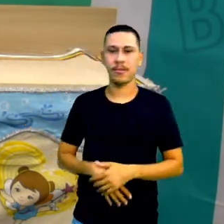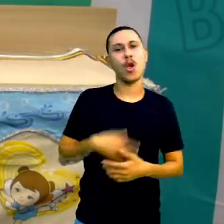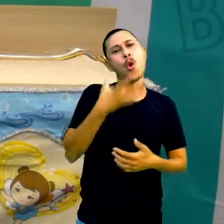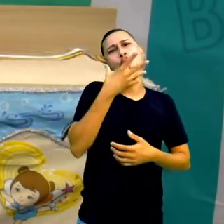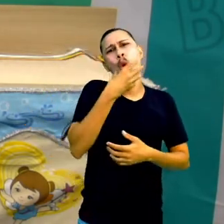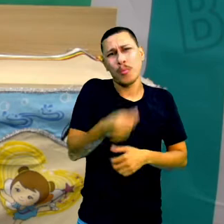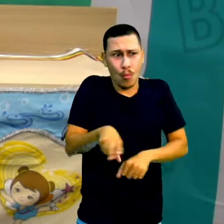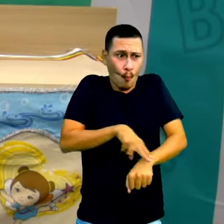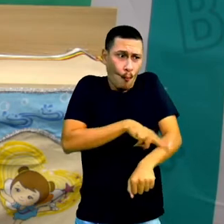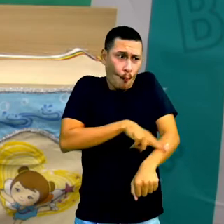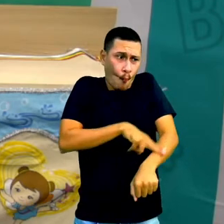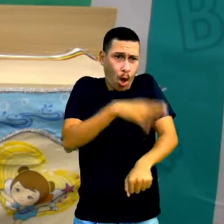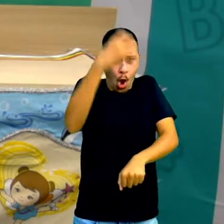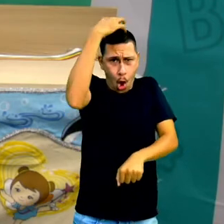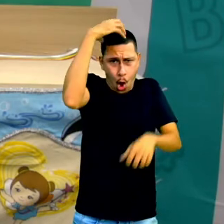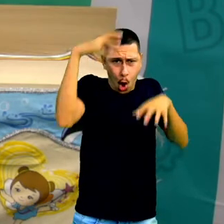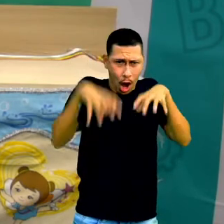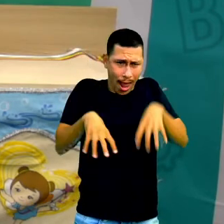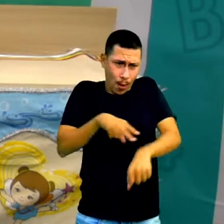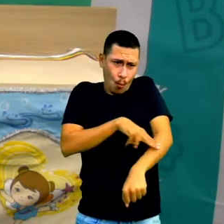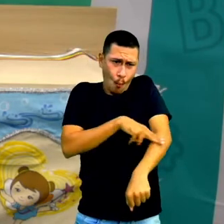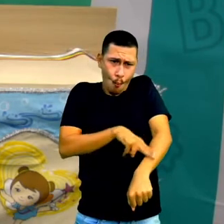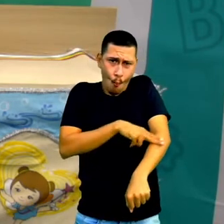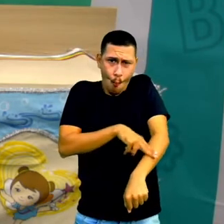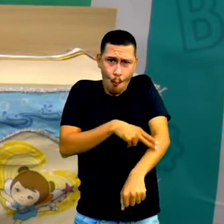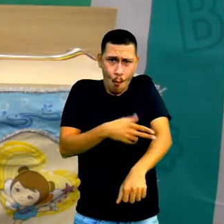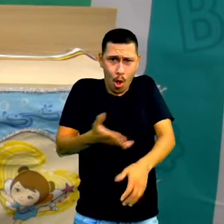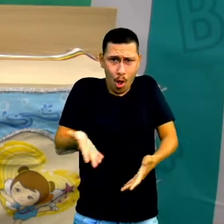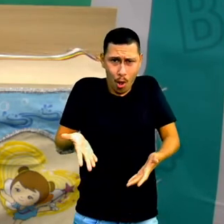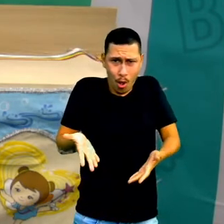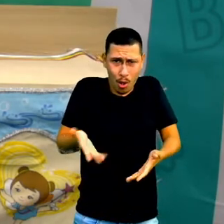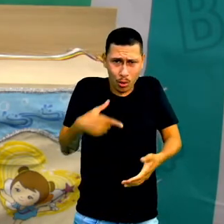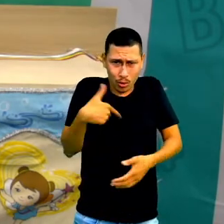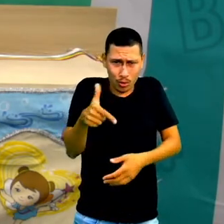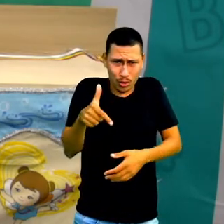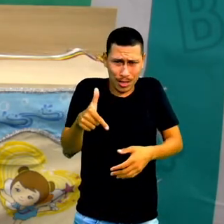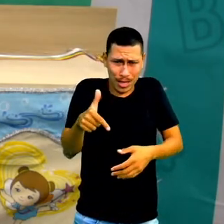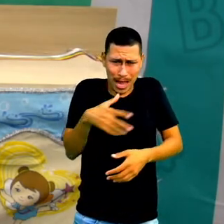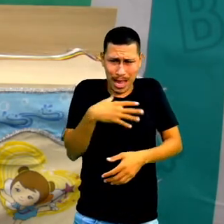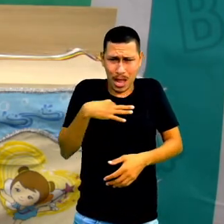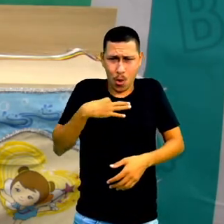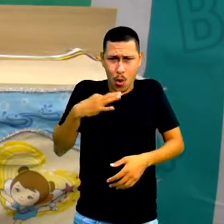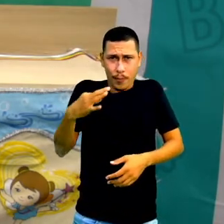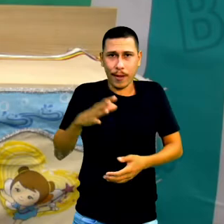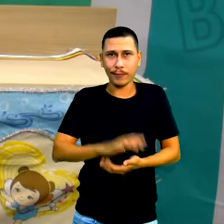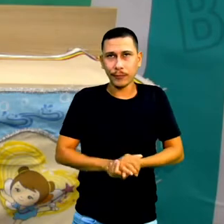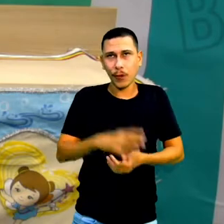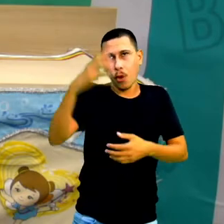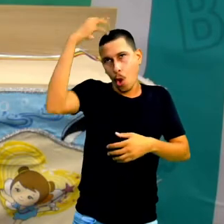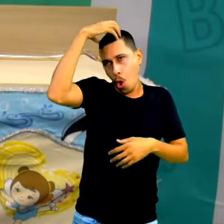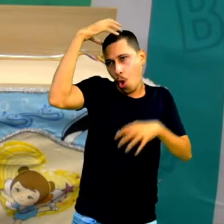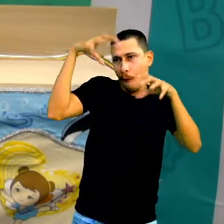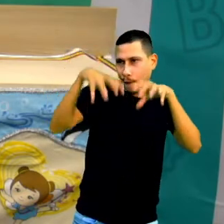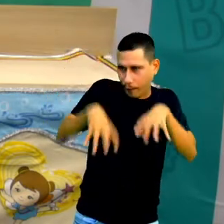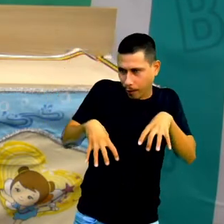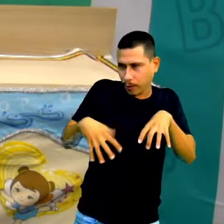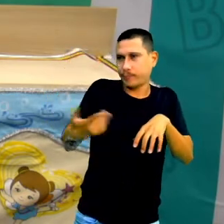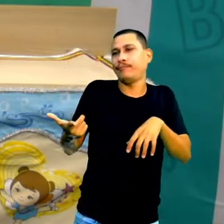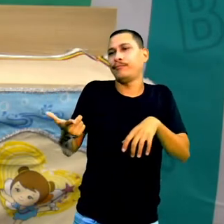nu, criançada, literalmente. Muito horrorosa! Imagina um rei ir pra uma